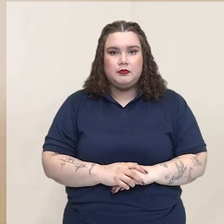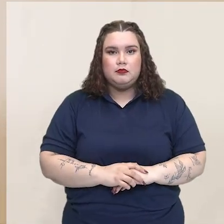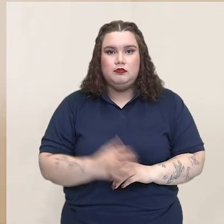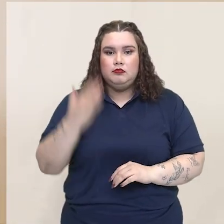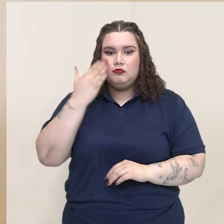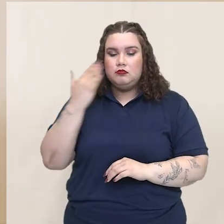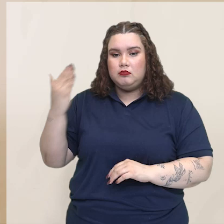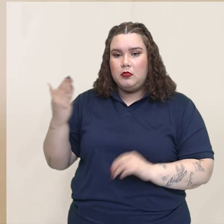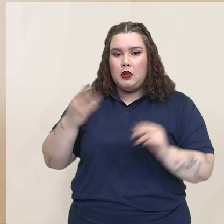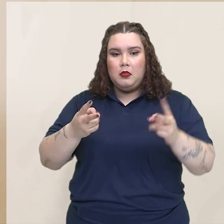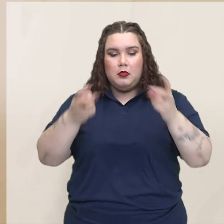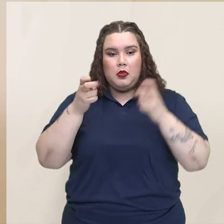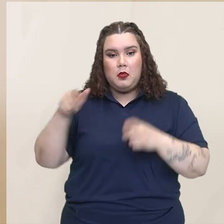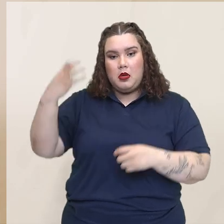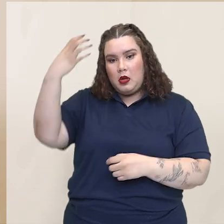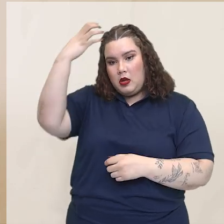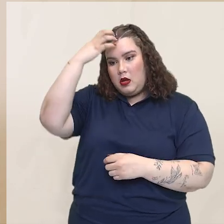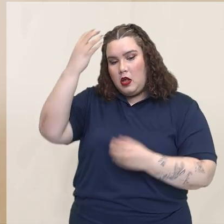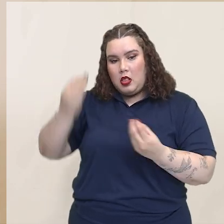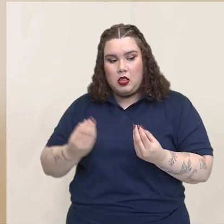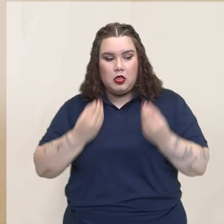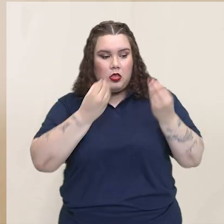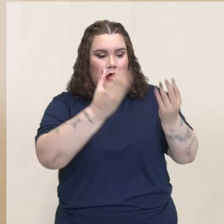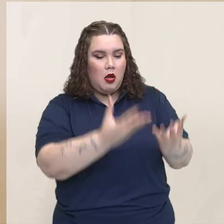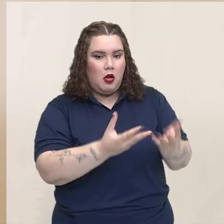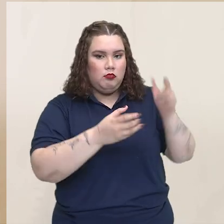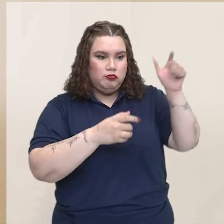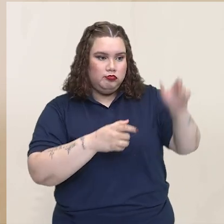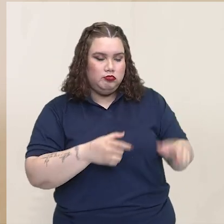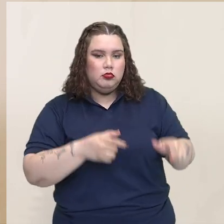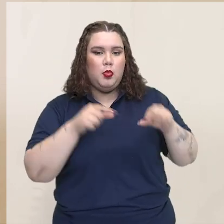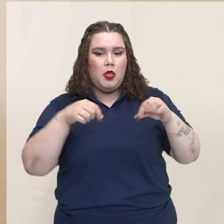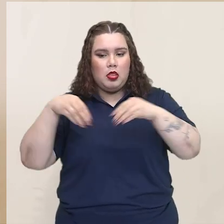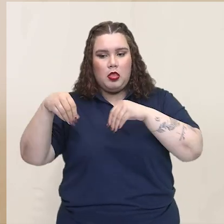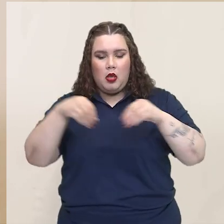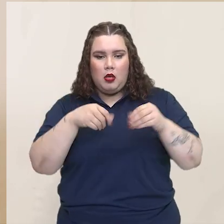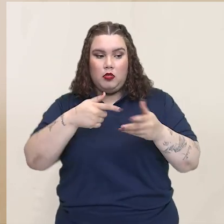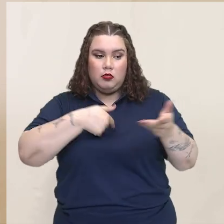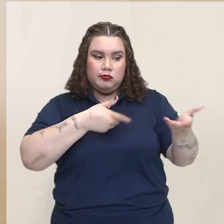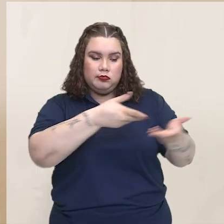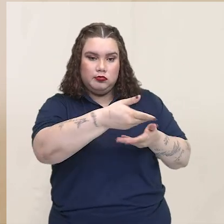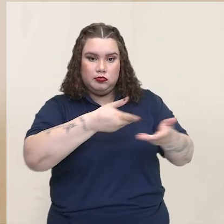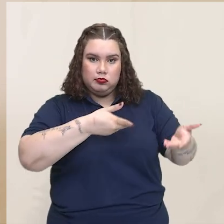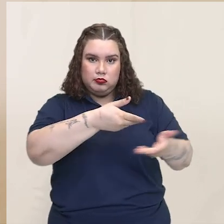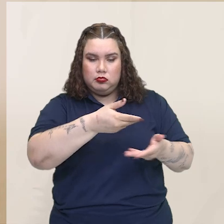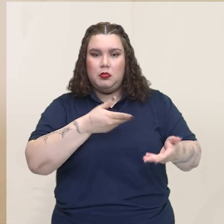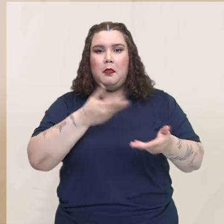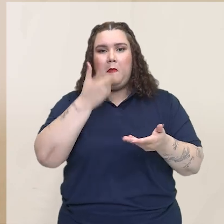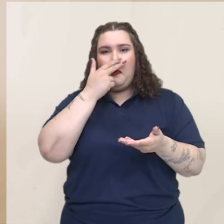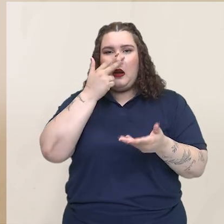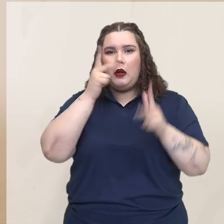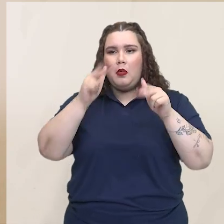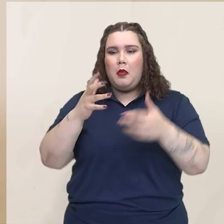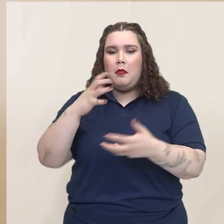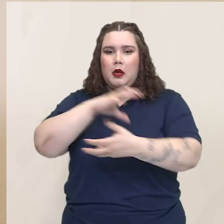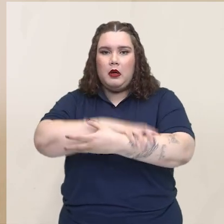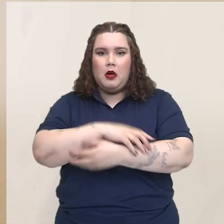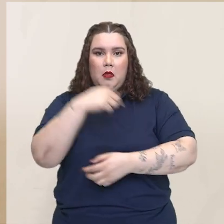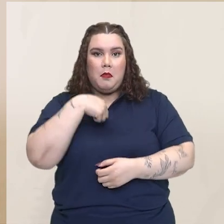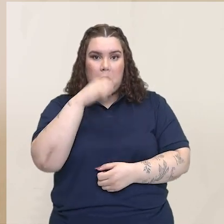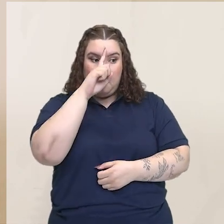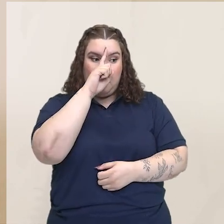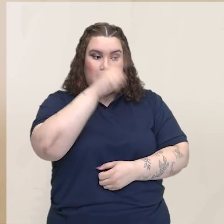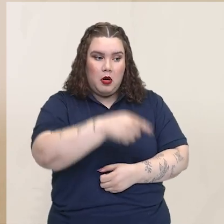Aqui observamos o rei concedendo terras ao nobre, estabelecendo uma relação na qual o rei se torna o suzerano